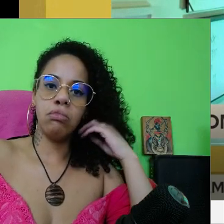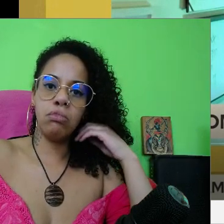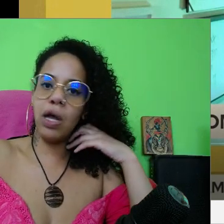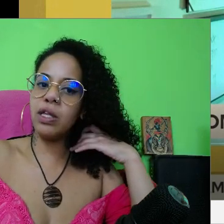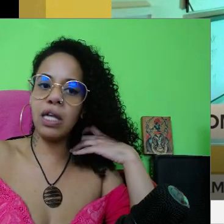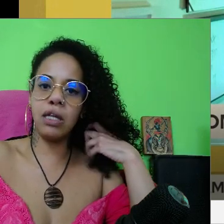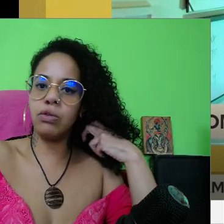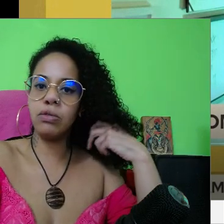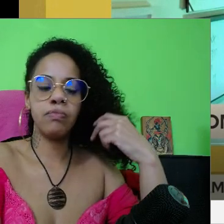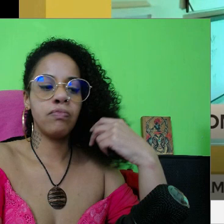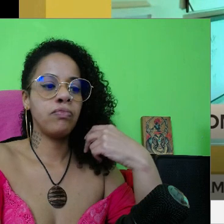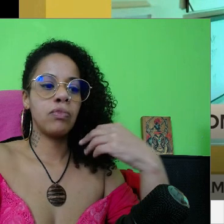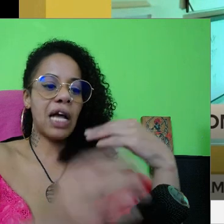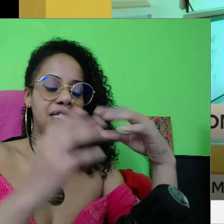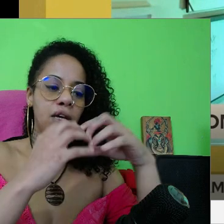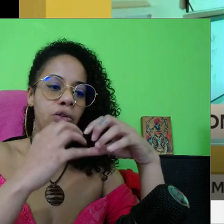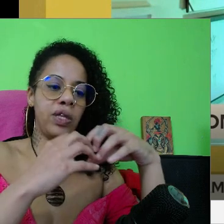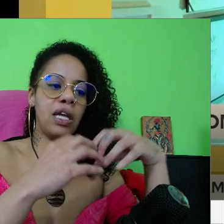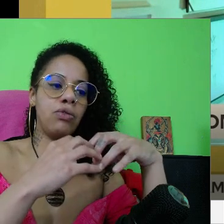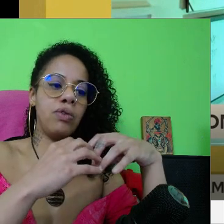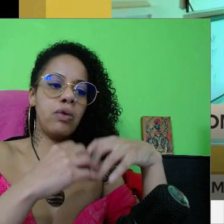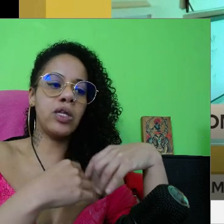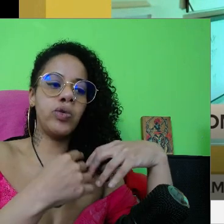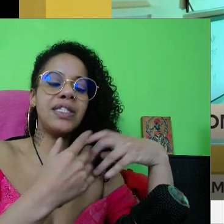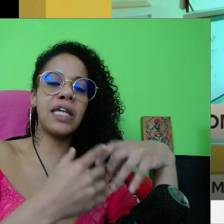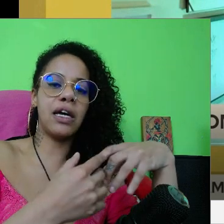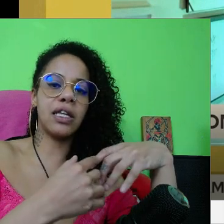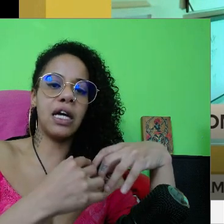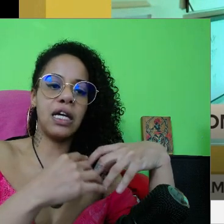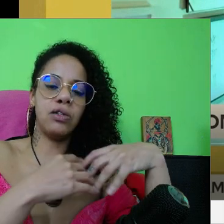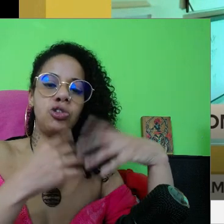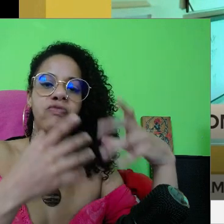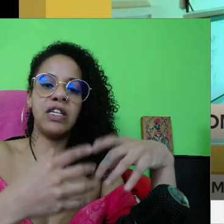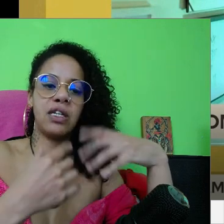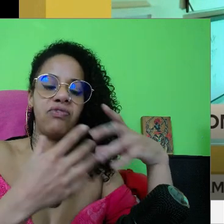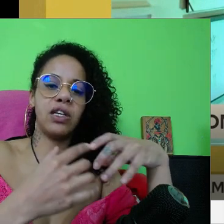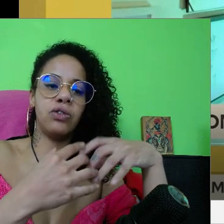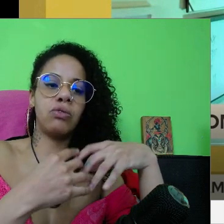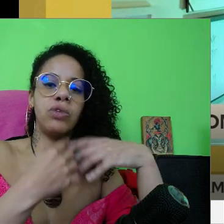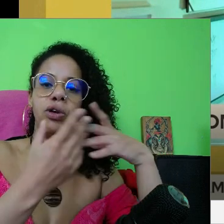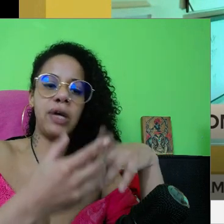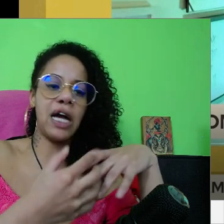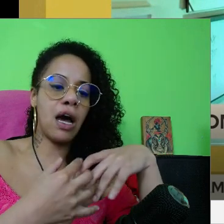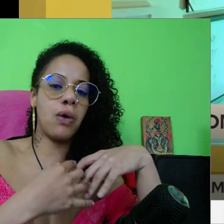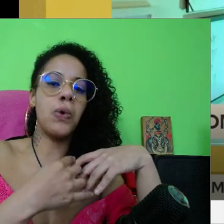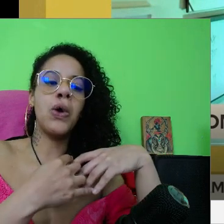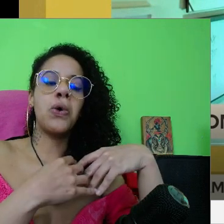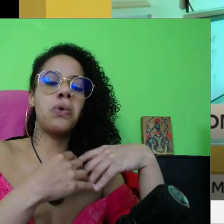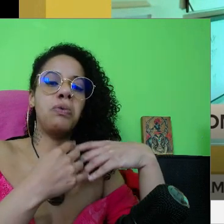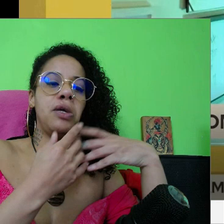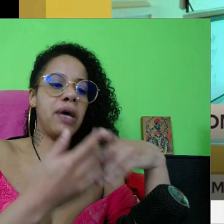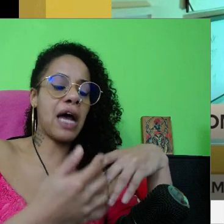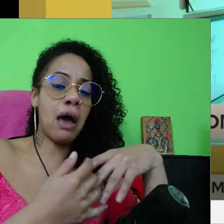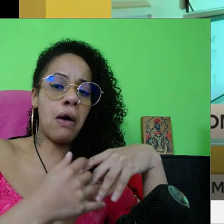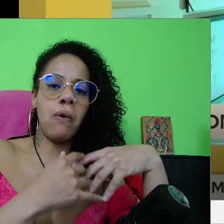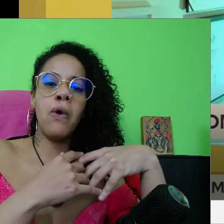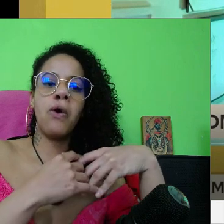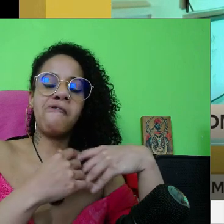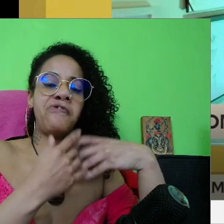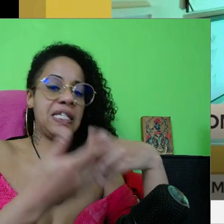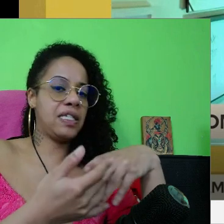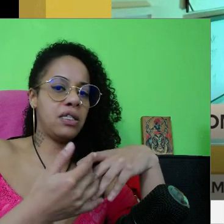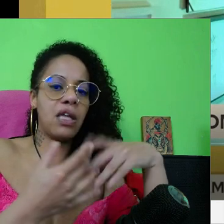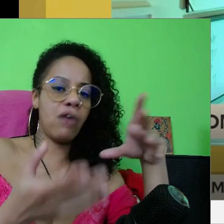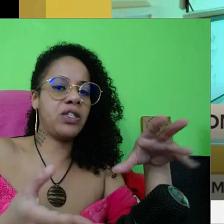não entendo assim eu não entendo enquanto esquerda né Se eu tivesse aqui falando com o meu Liberal com O Liberal